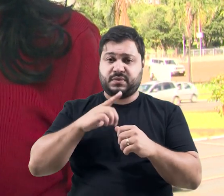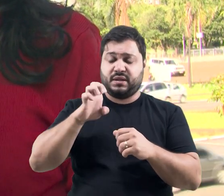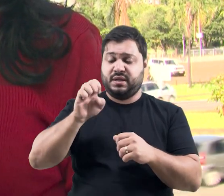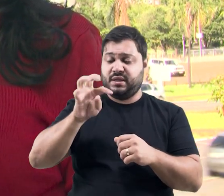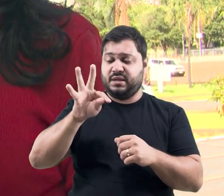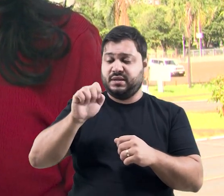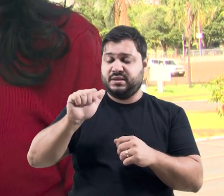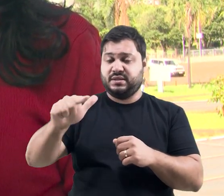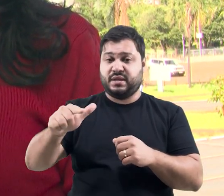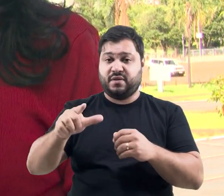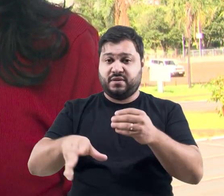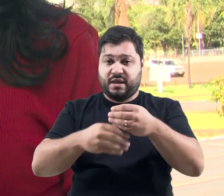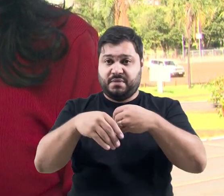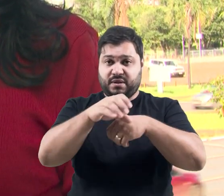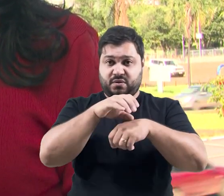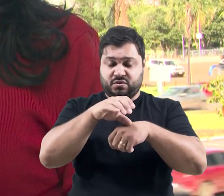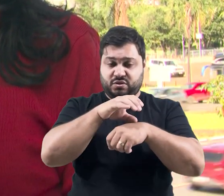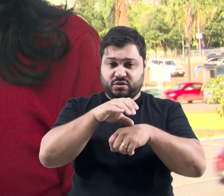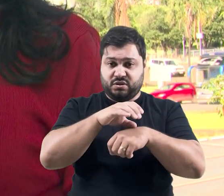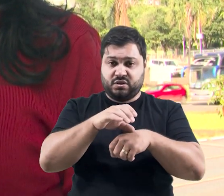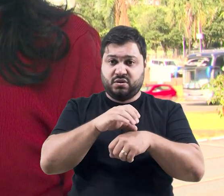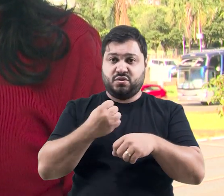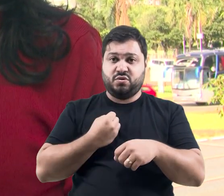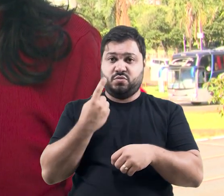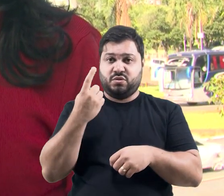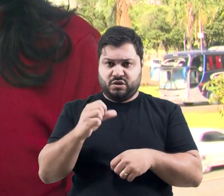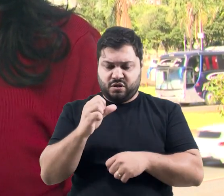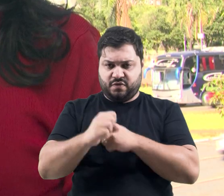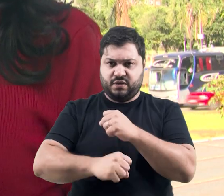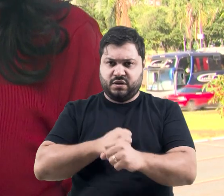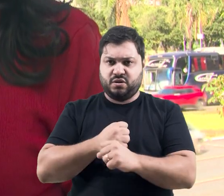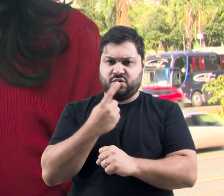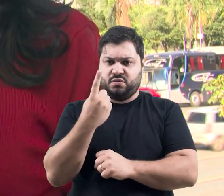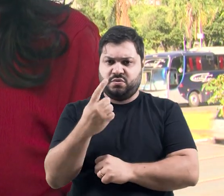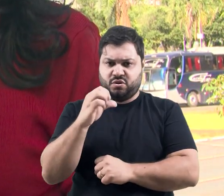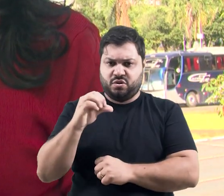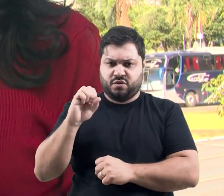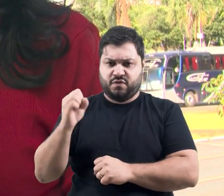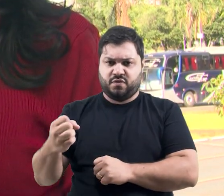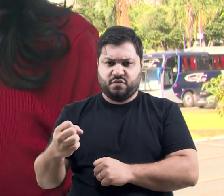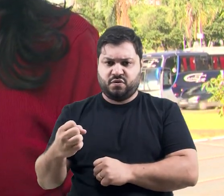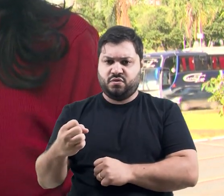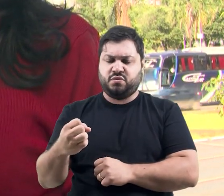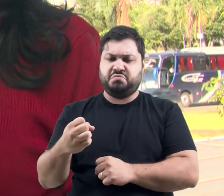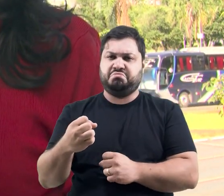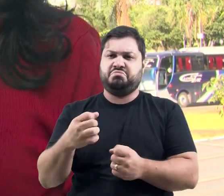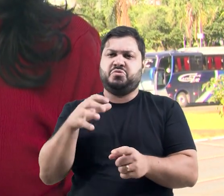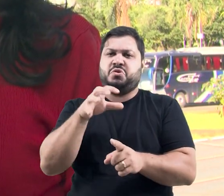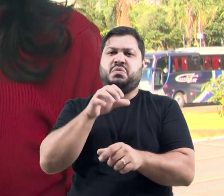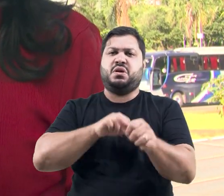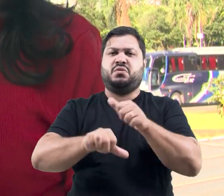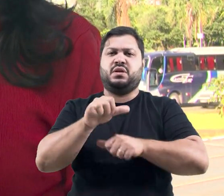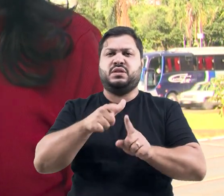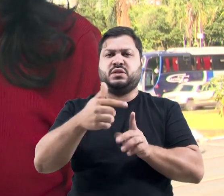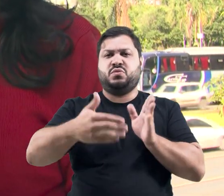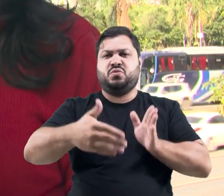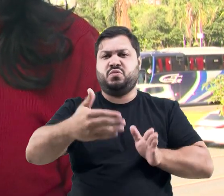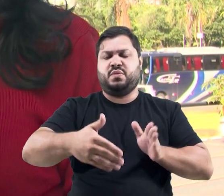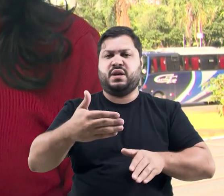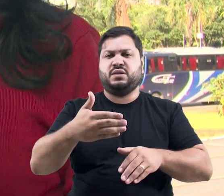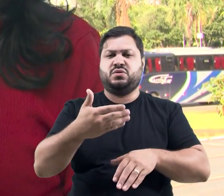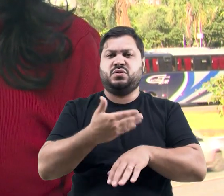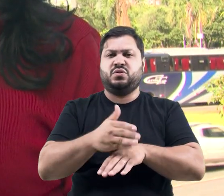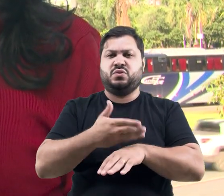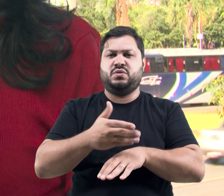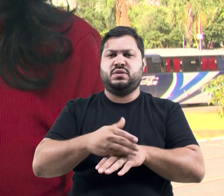tempo para adquirir estabilidade trazida pela Emenda Constitucional 19 de 1998 não implicaria